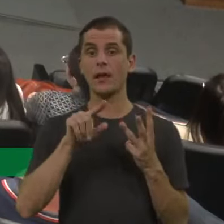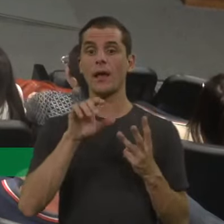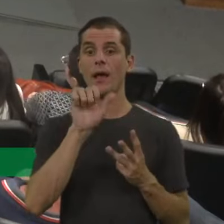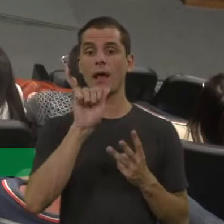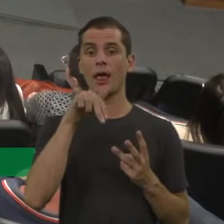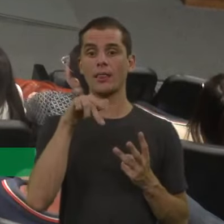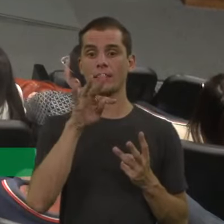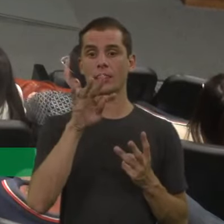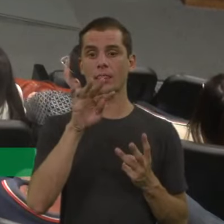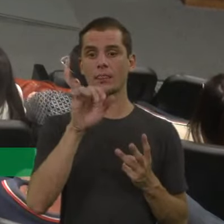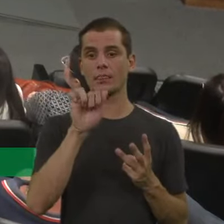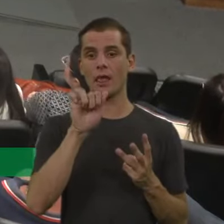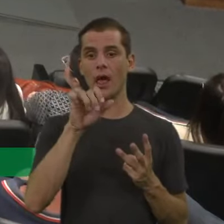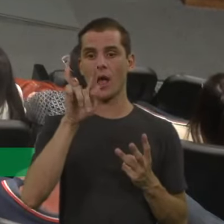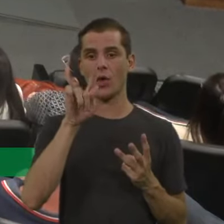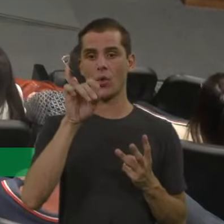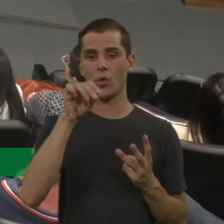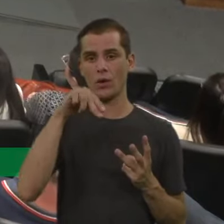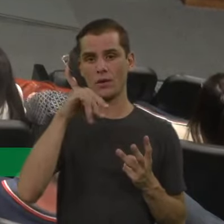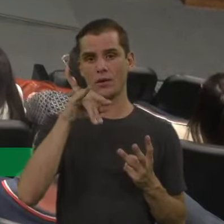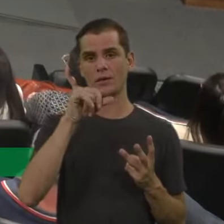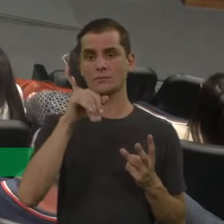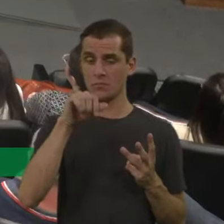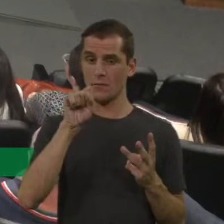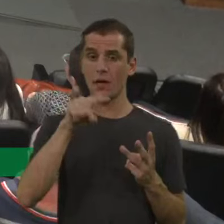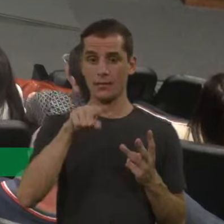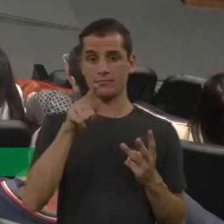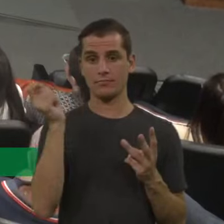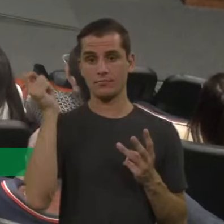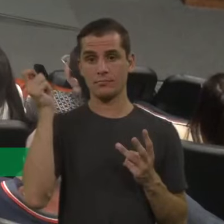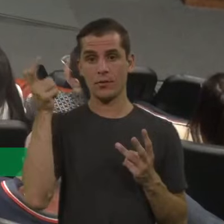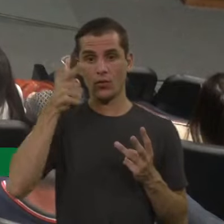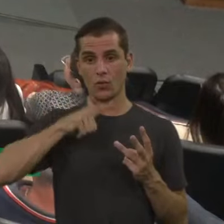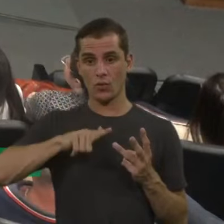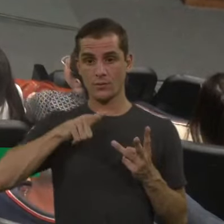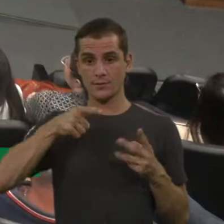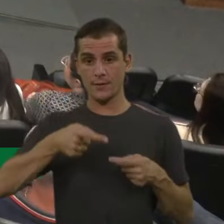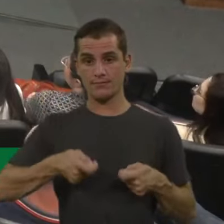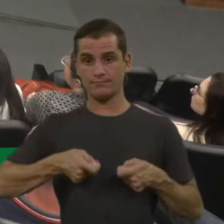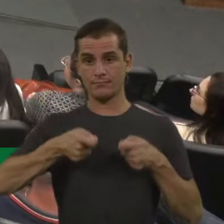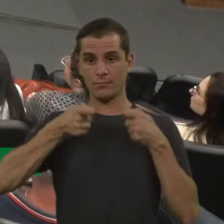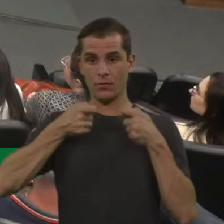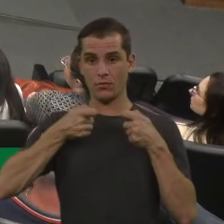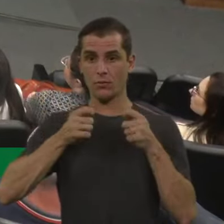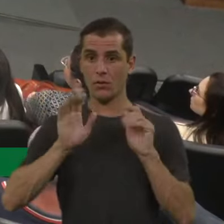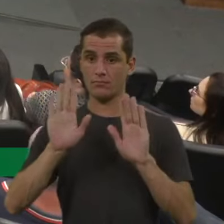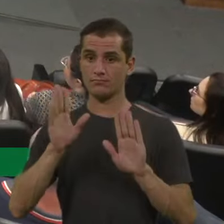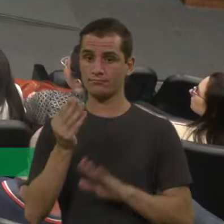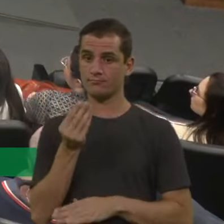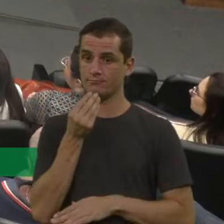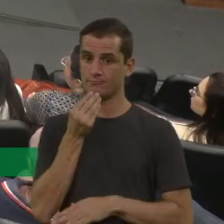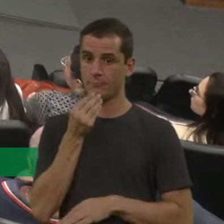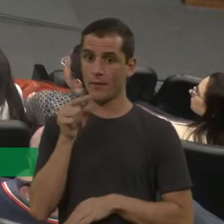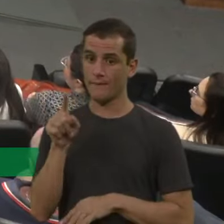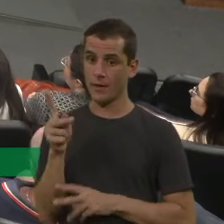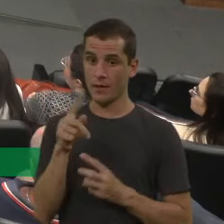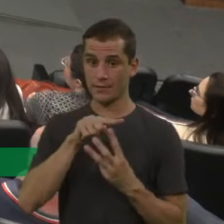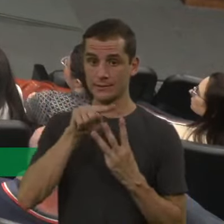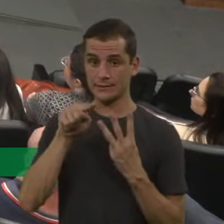crise. Claro que esses dois são terapia-alvo, de novo, primeira linha, e para